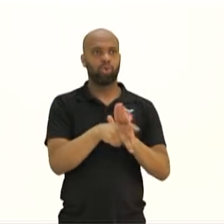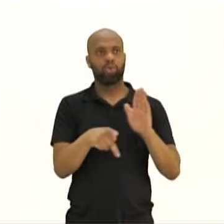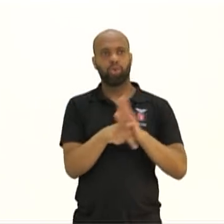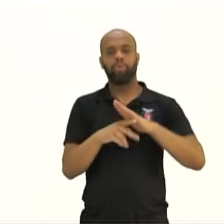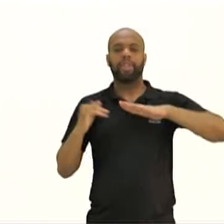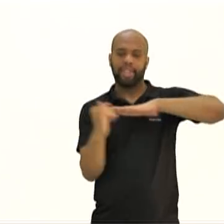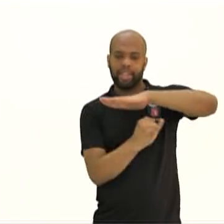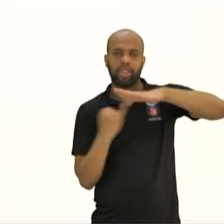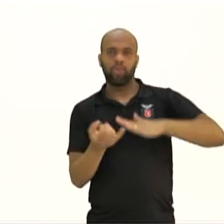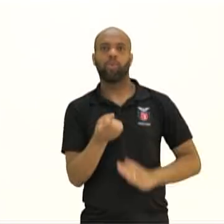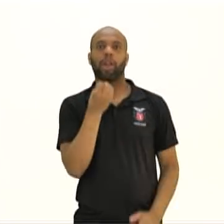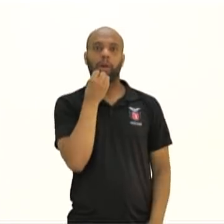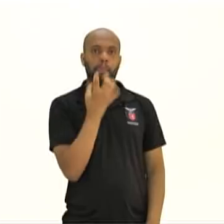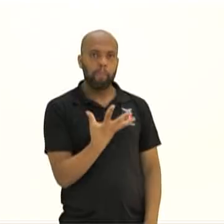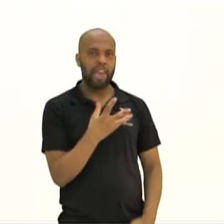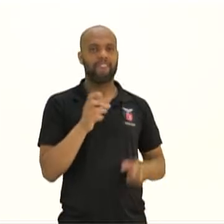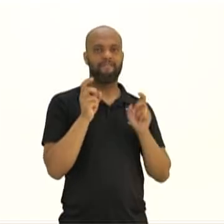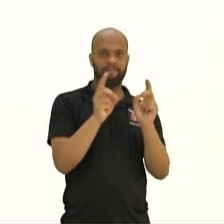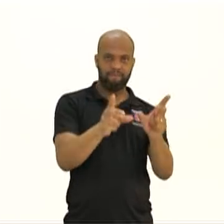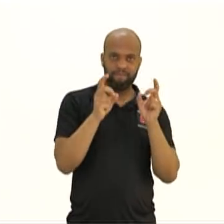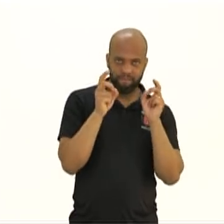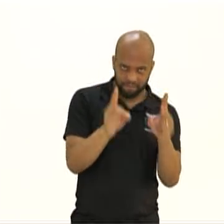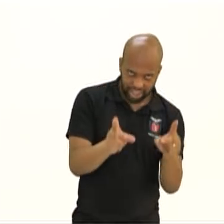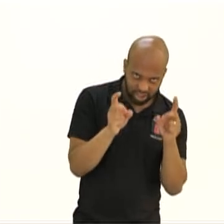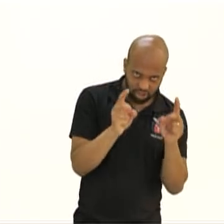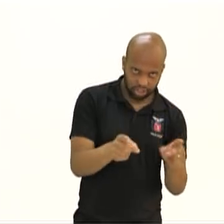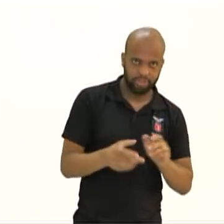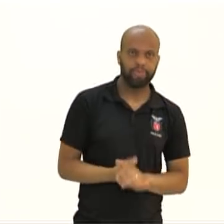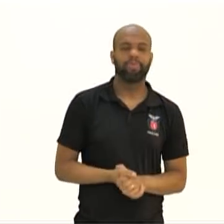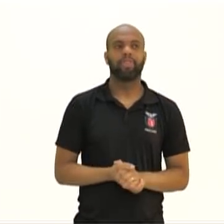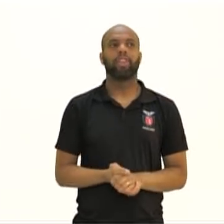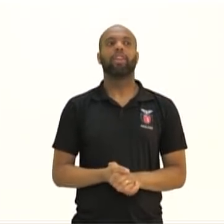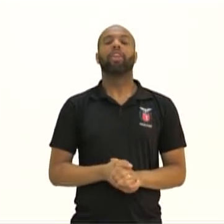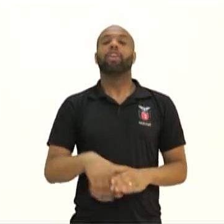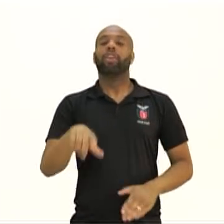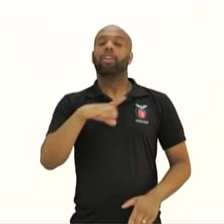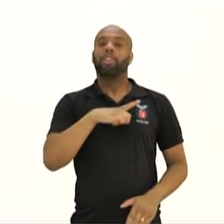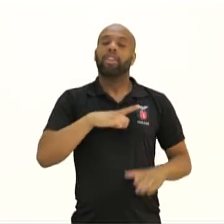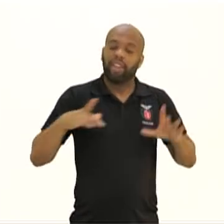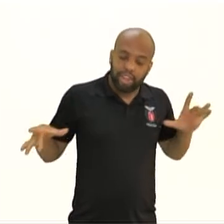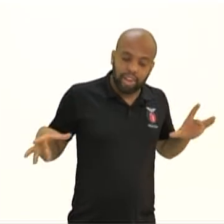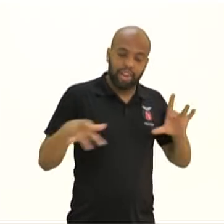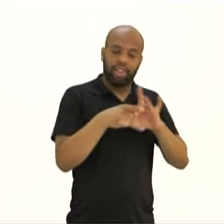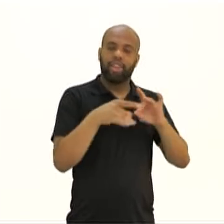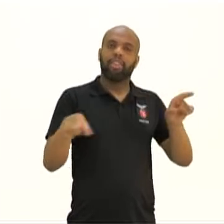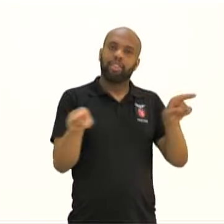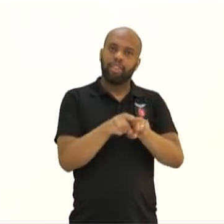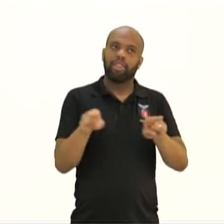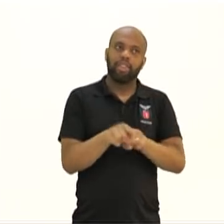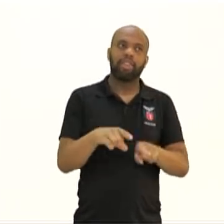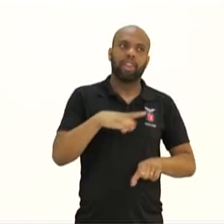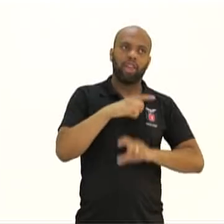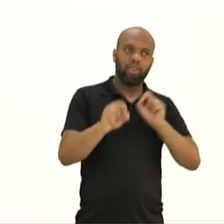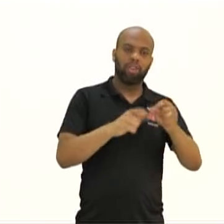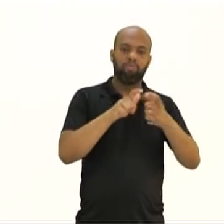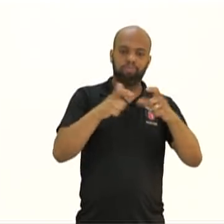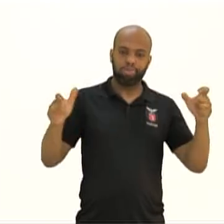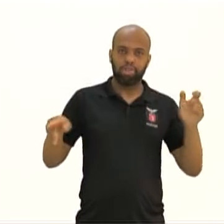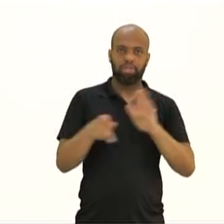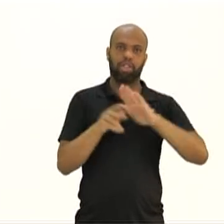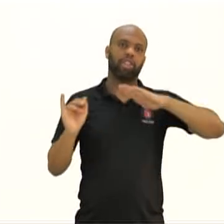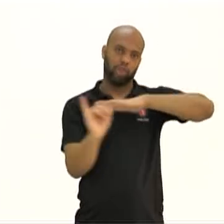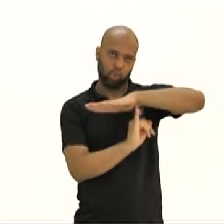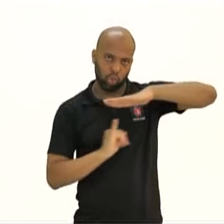de bens de consumo. Também nessa modificação ligada a esse extravasamento e crescimento